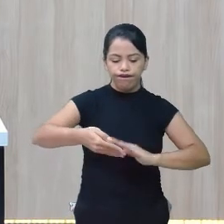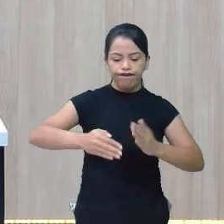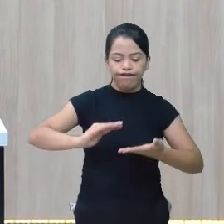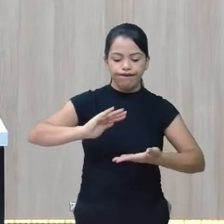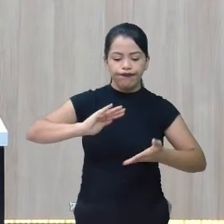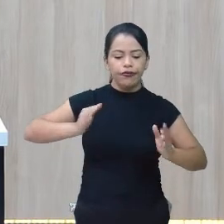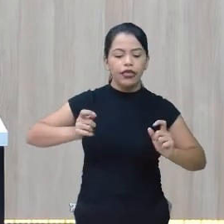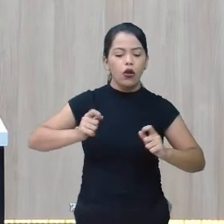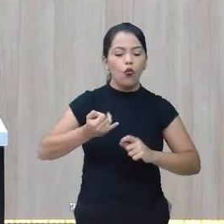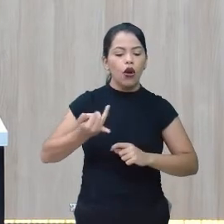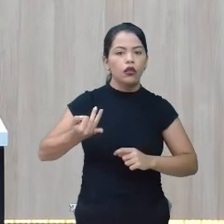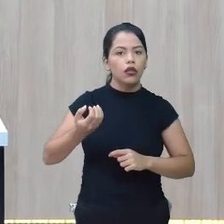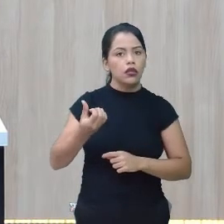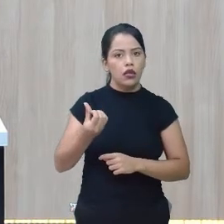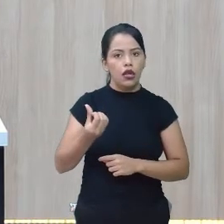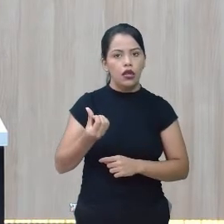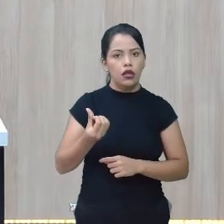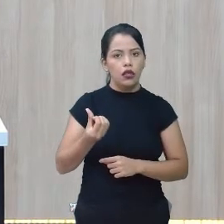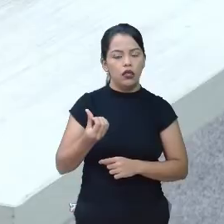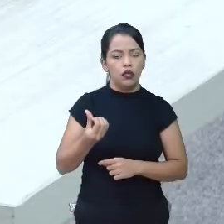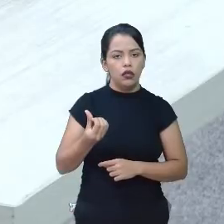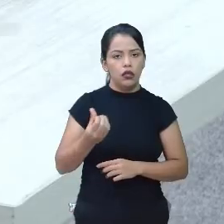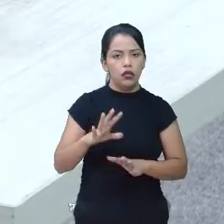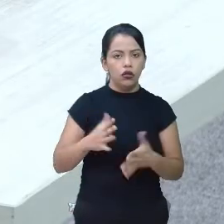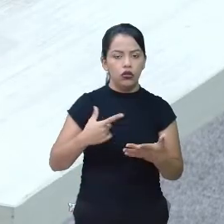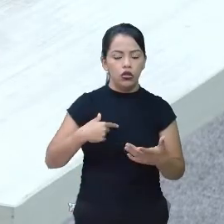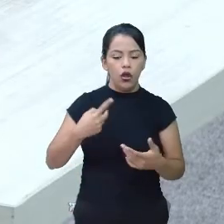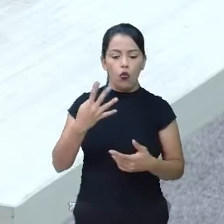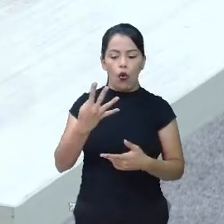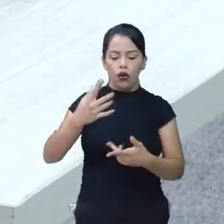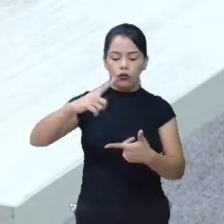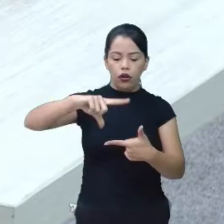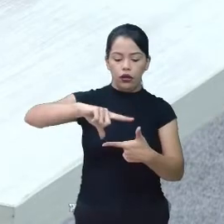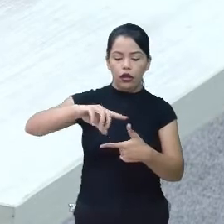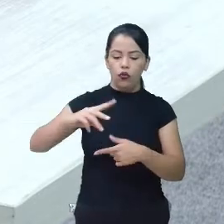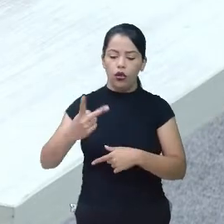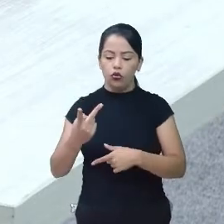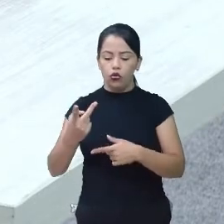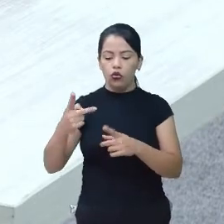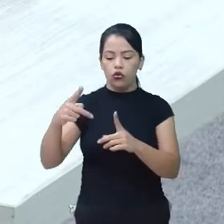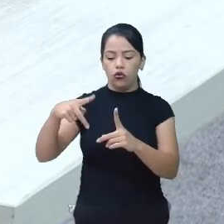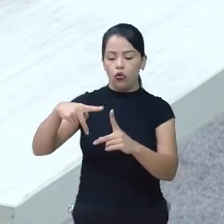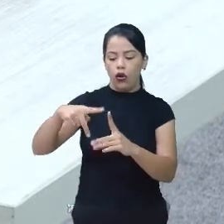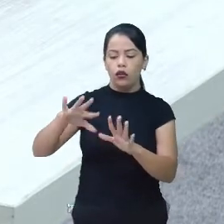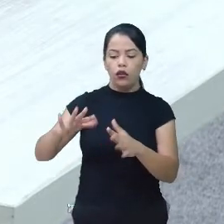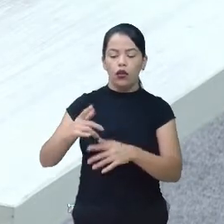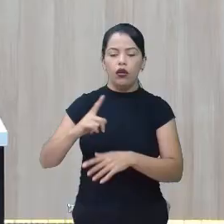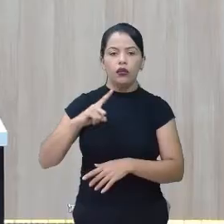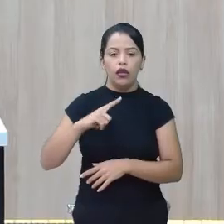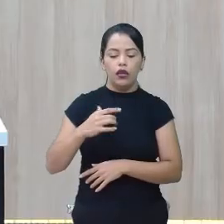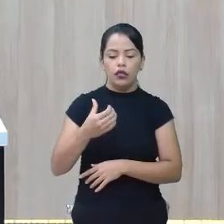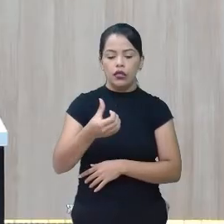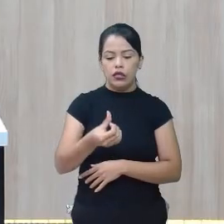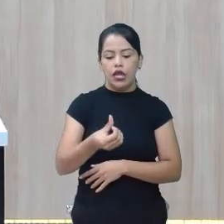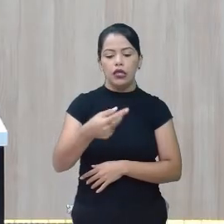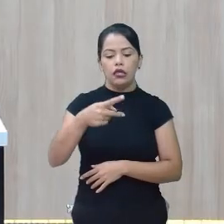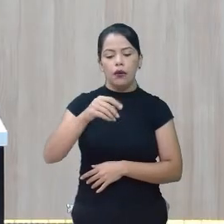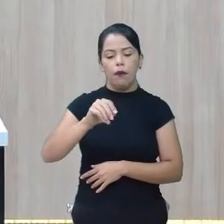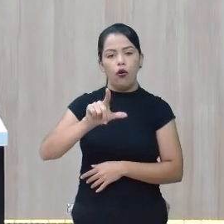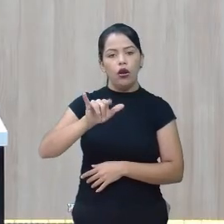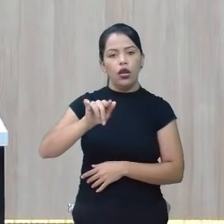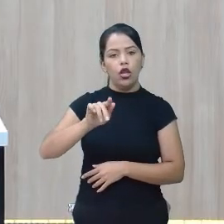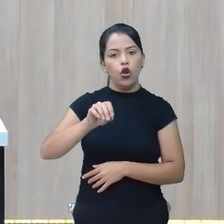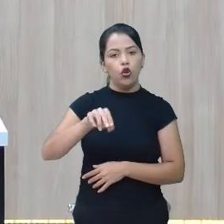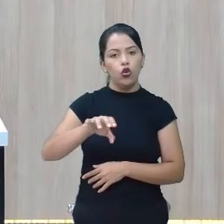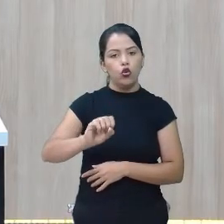Nesse contexto, a gente tem 4 retângulos e tem 2 quadrados, né? Então, um total de 6 faces, 6 polígonos que constituem esse